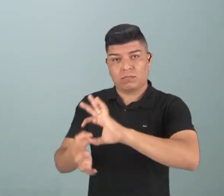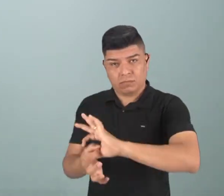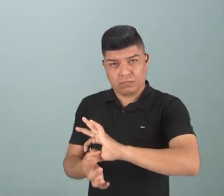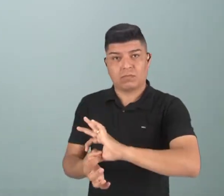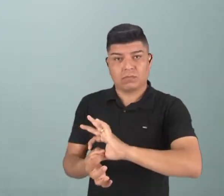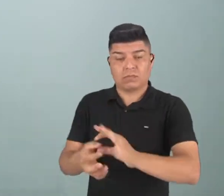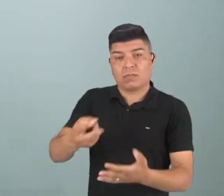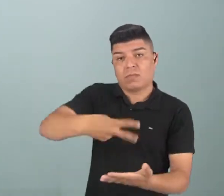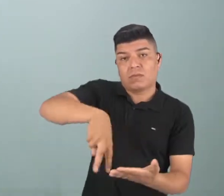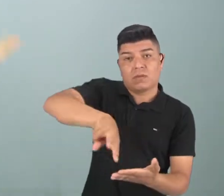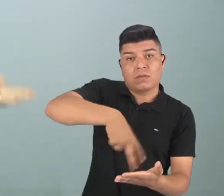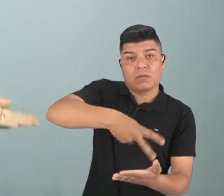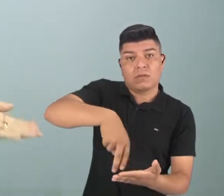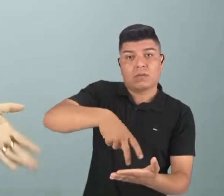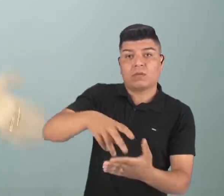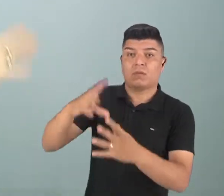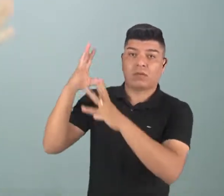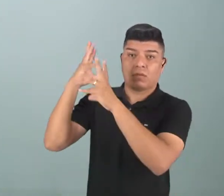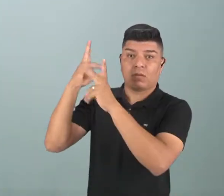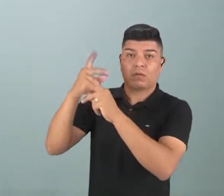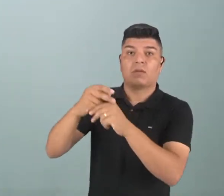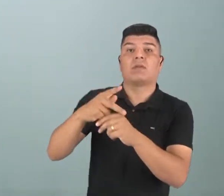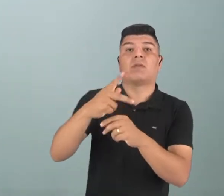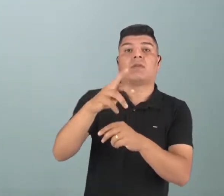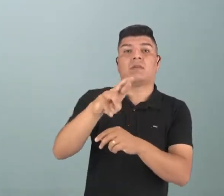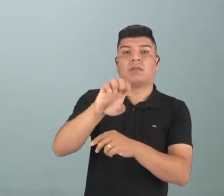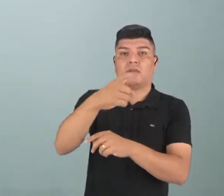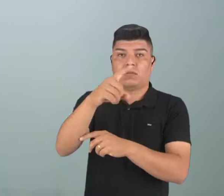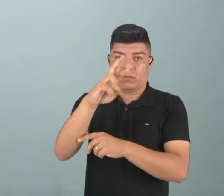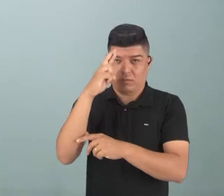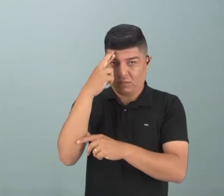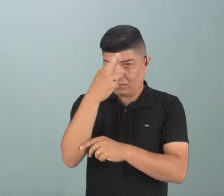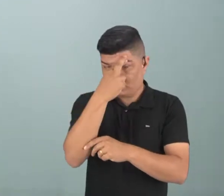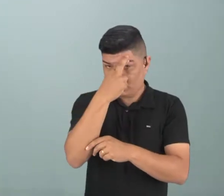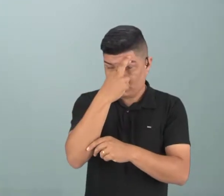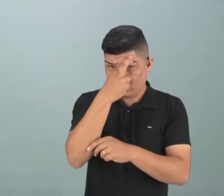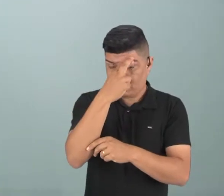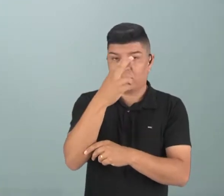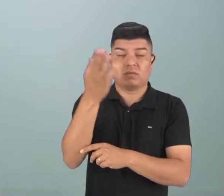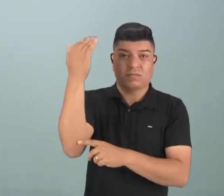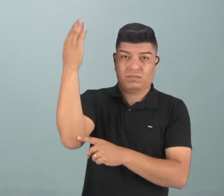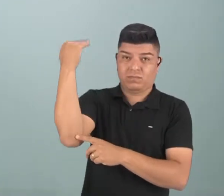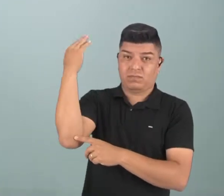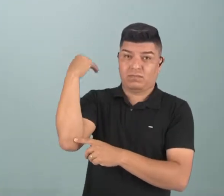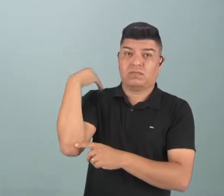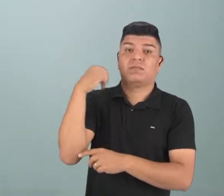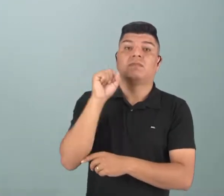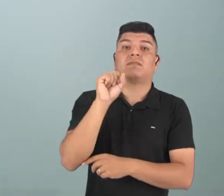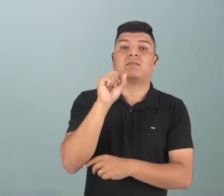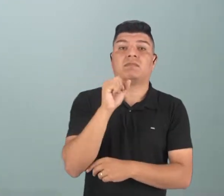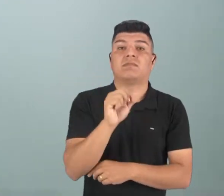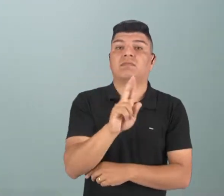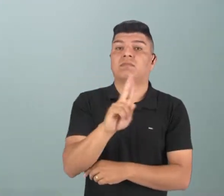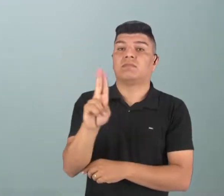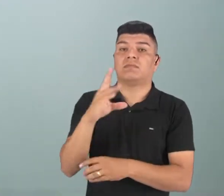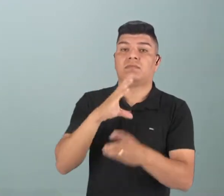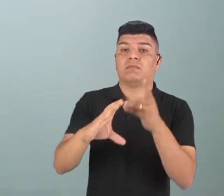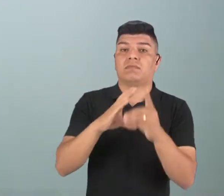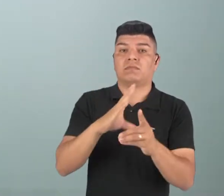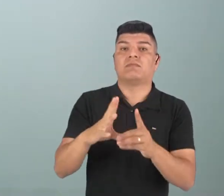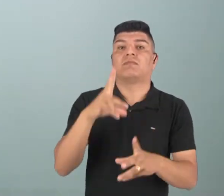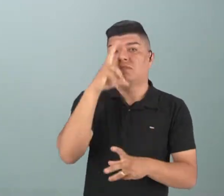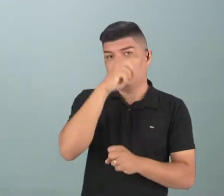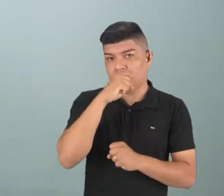a dança, desde a pré-história e durante toda a antiguidade, ela tem um sinônimo ritualístico